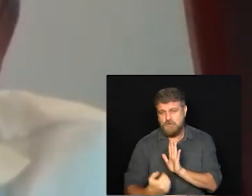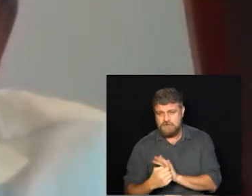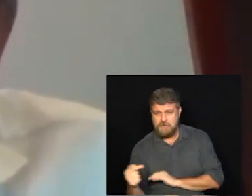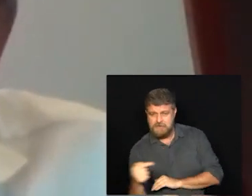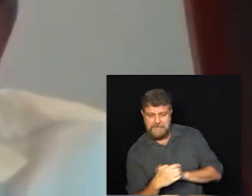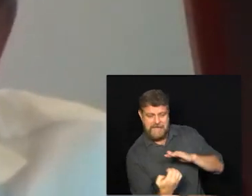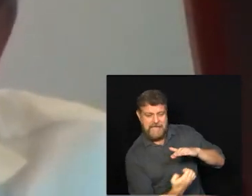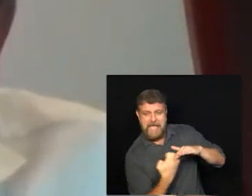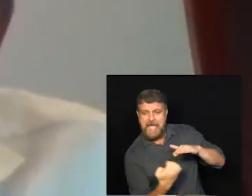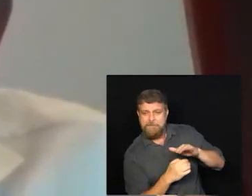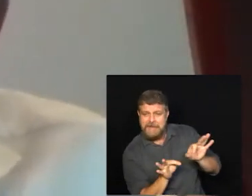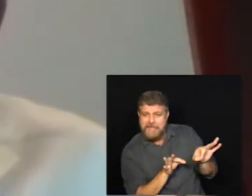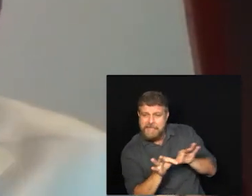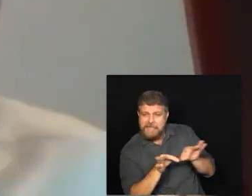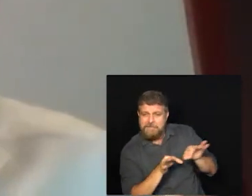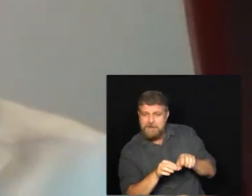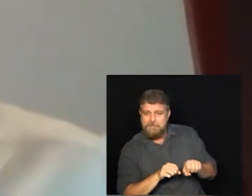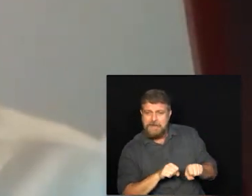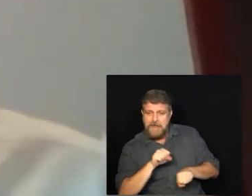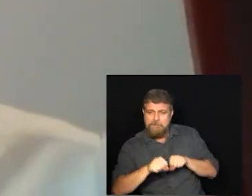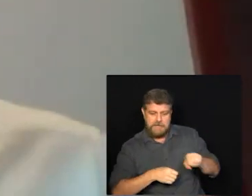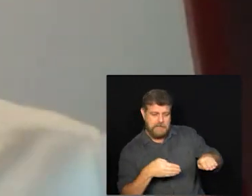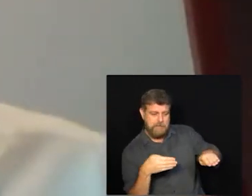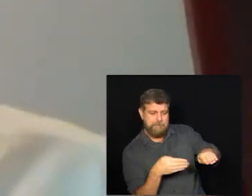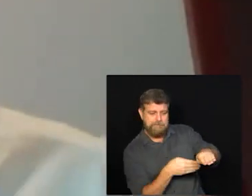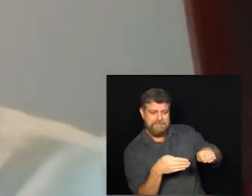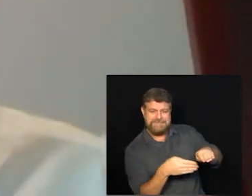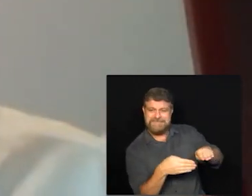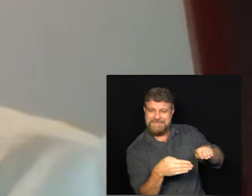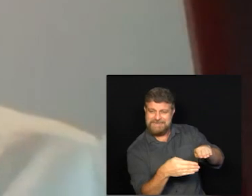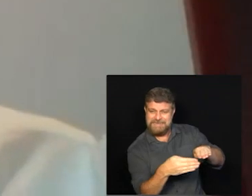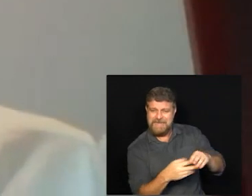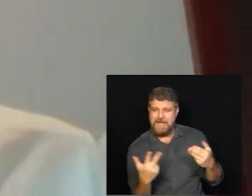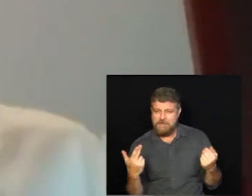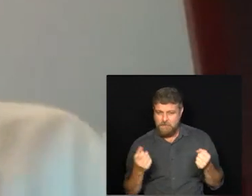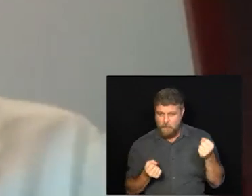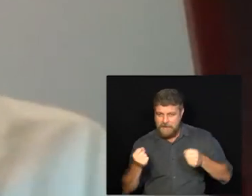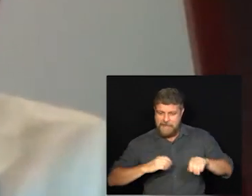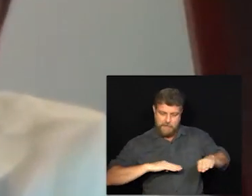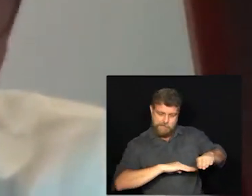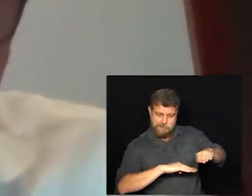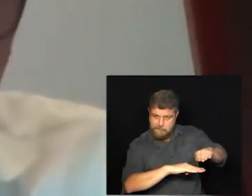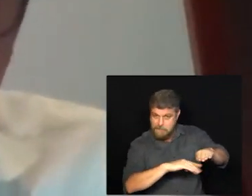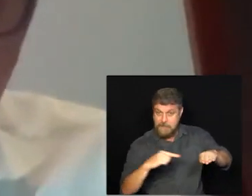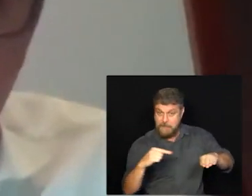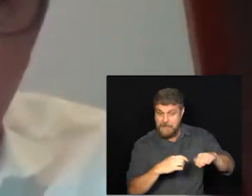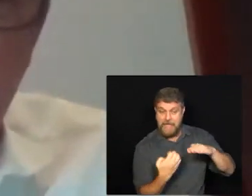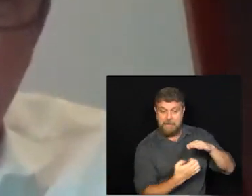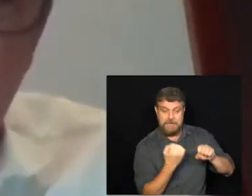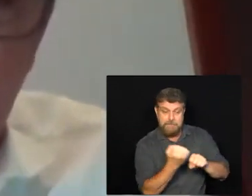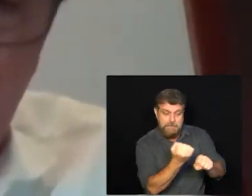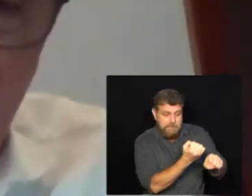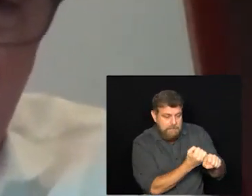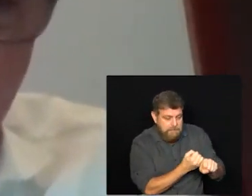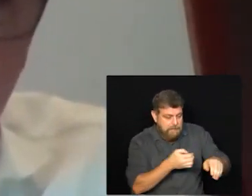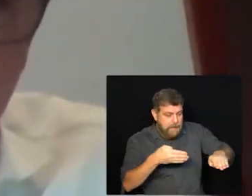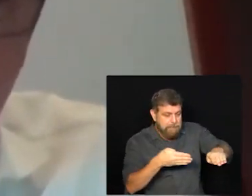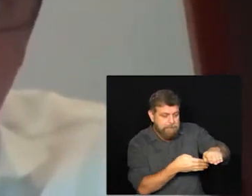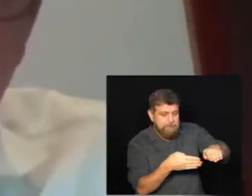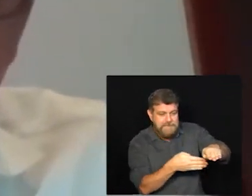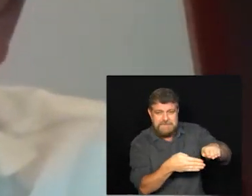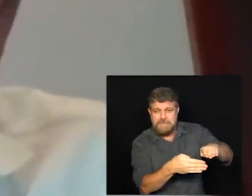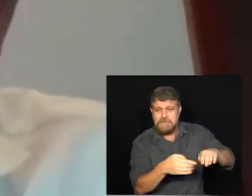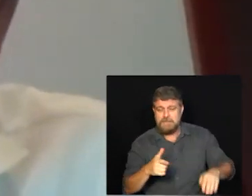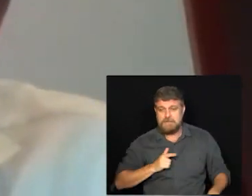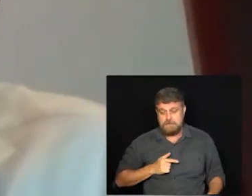dos estabelecimentos comerciais que mantiverem o bicicletário e algumas medidas lá. Ainda que a título